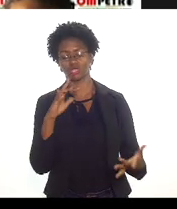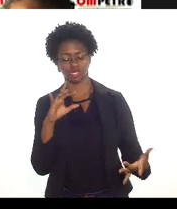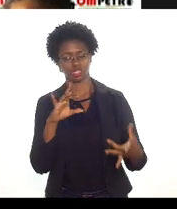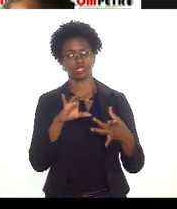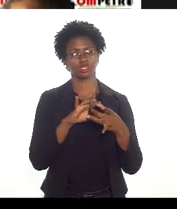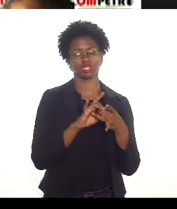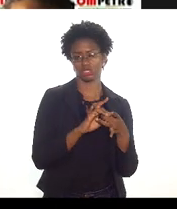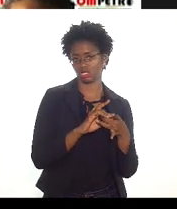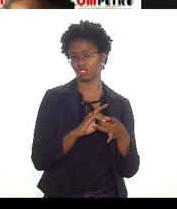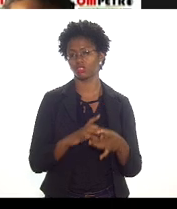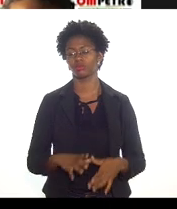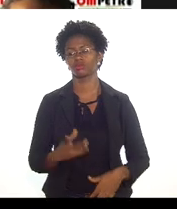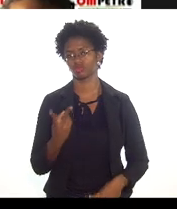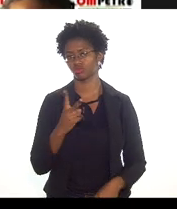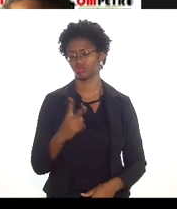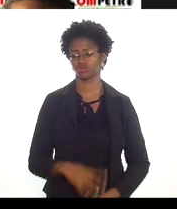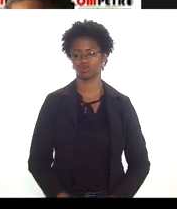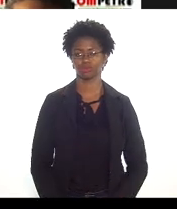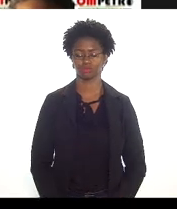ao orçamentário.